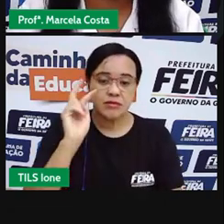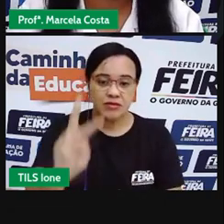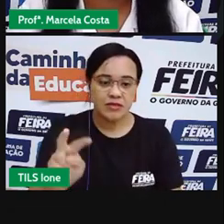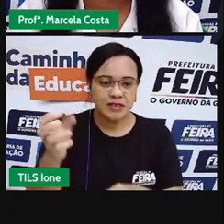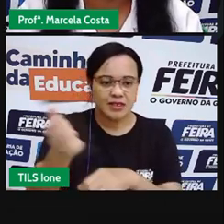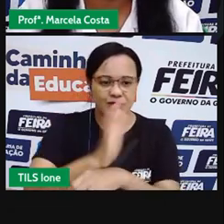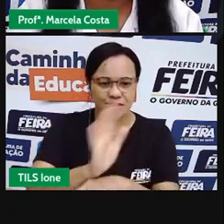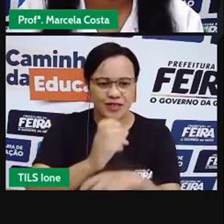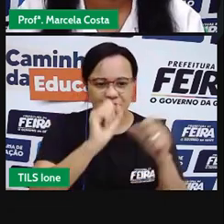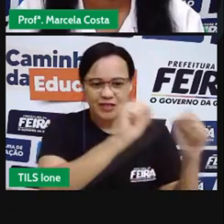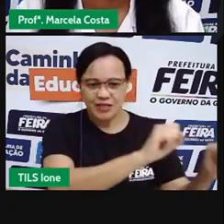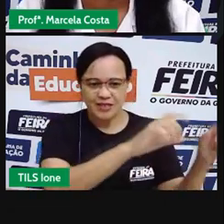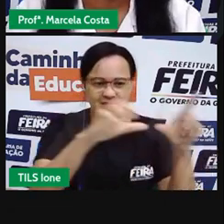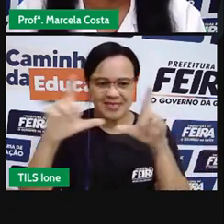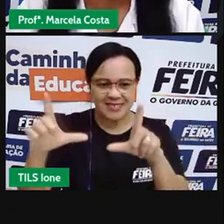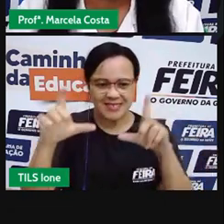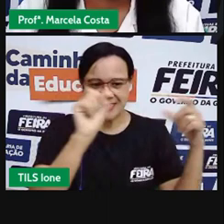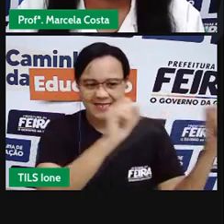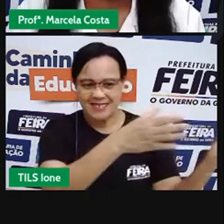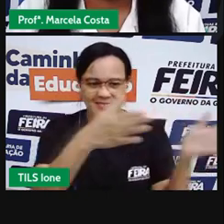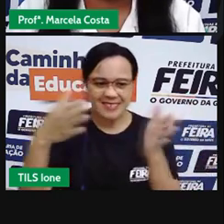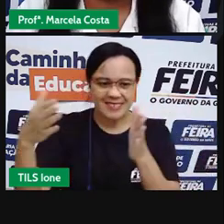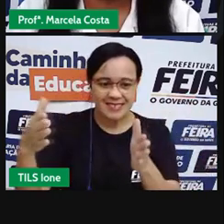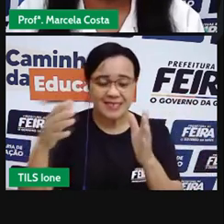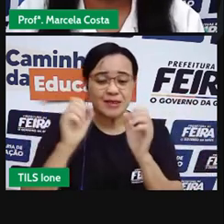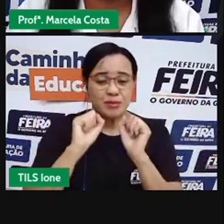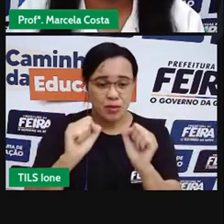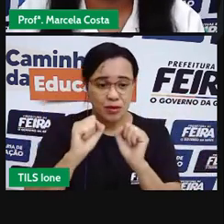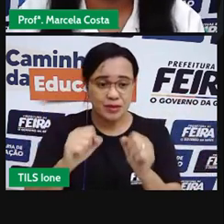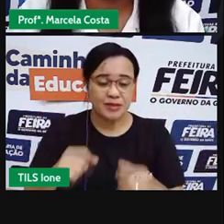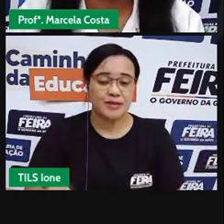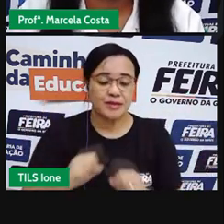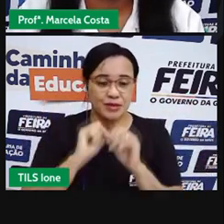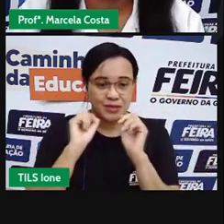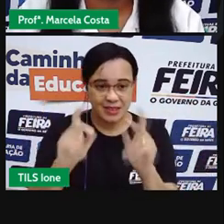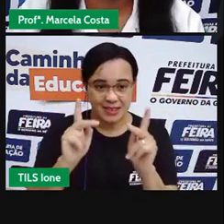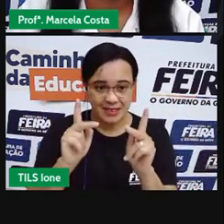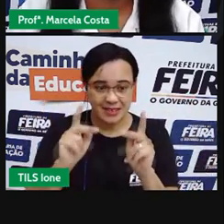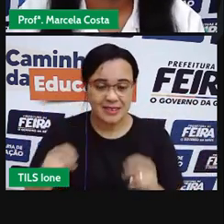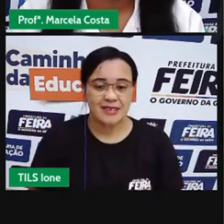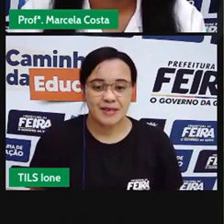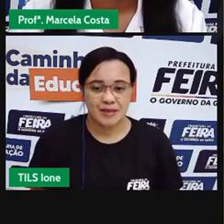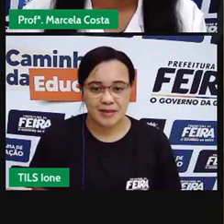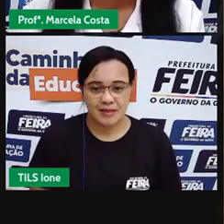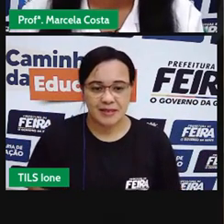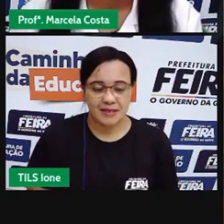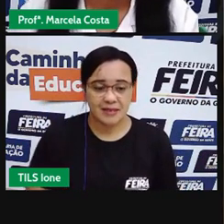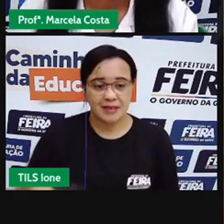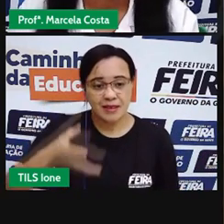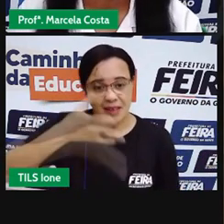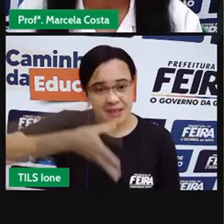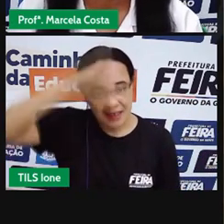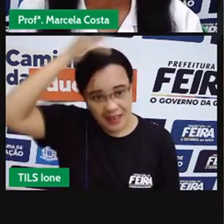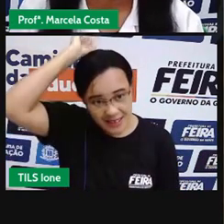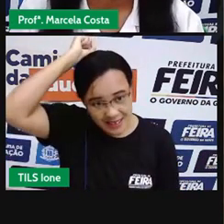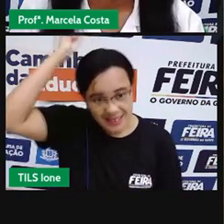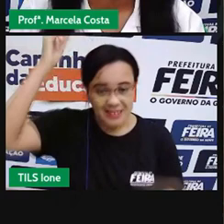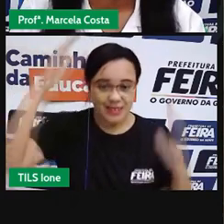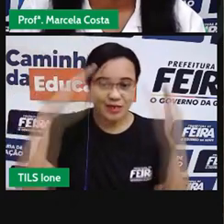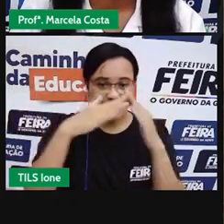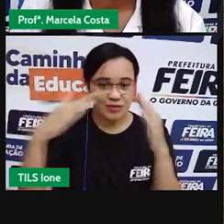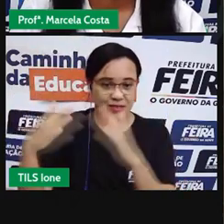apresentação. Para acessar, tá certo? A galinha do